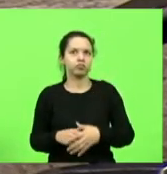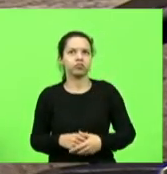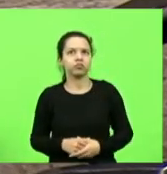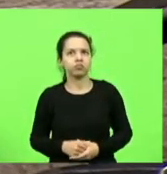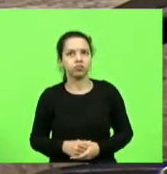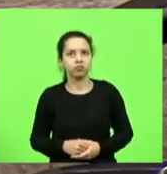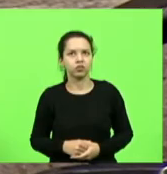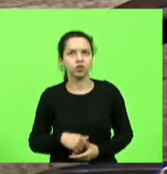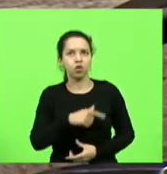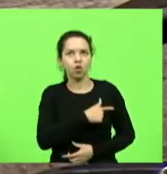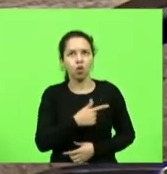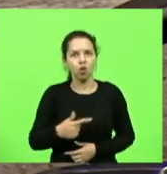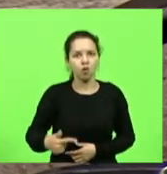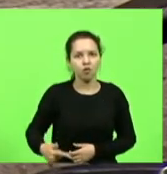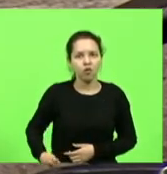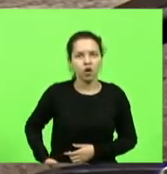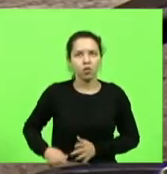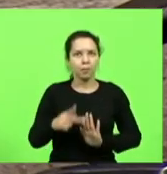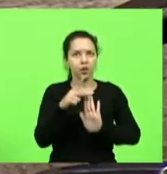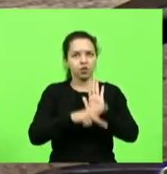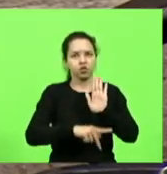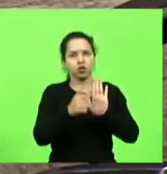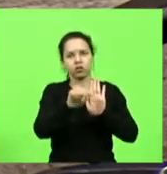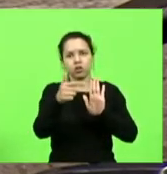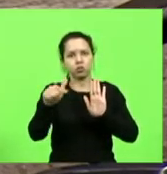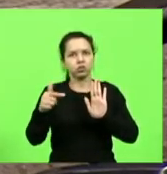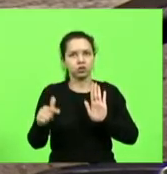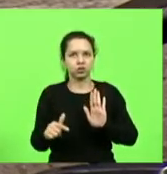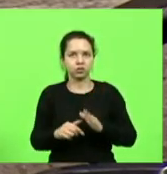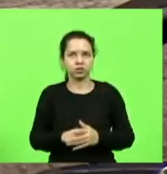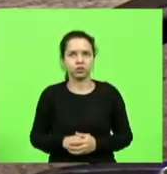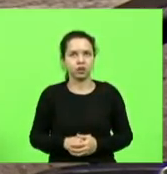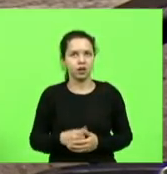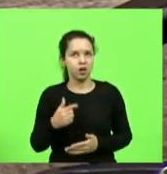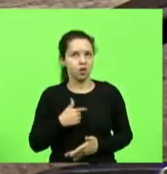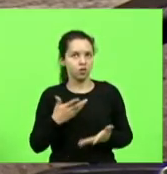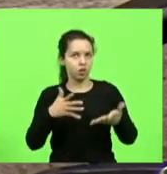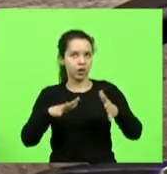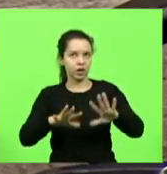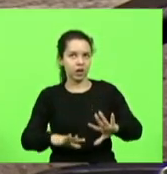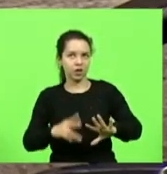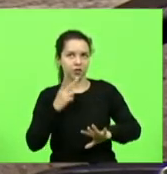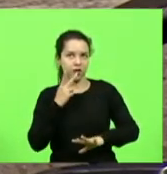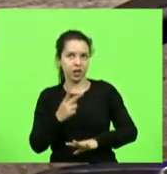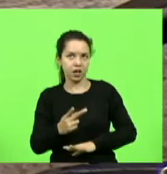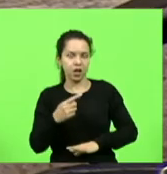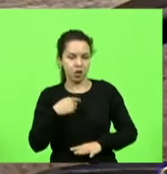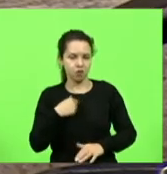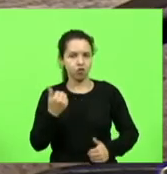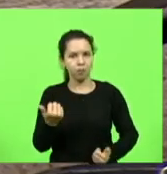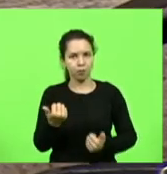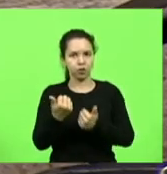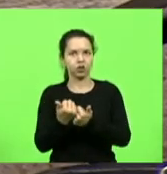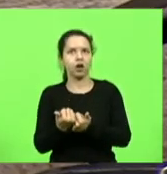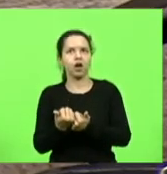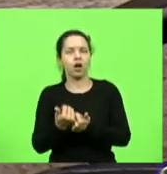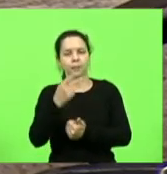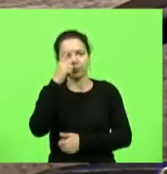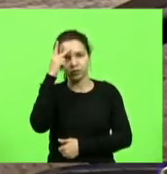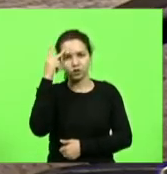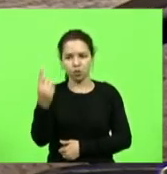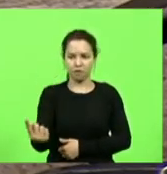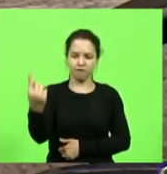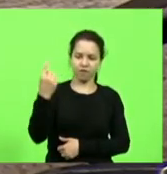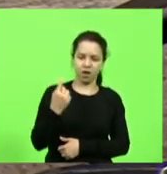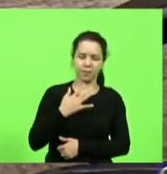Um governo sem projeto. E eu não quero dizer que vou apoiar alguém que vem à minha cidade ou ao meu